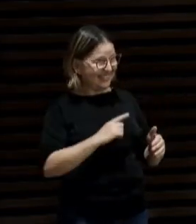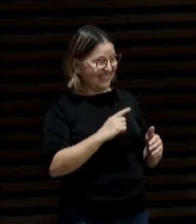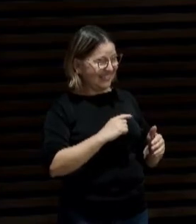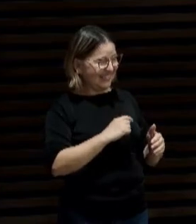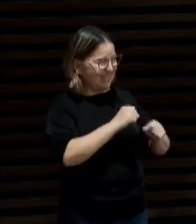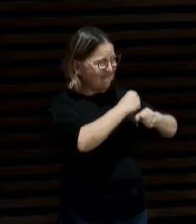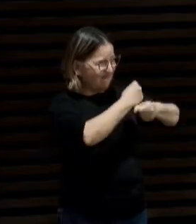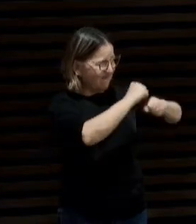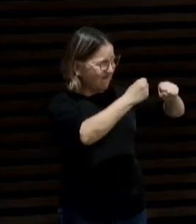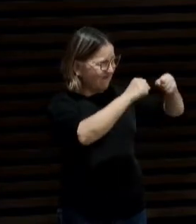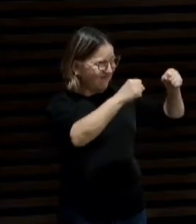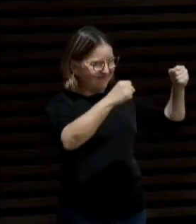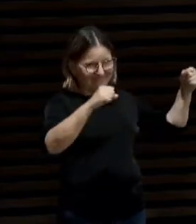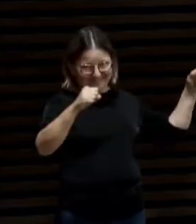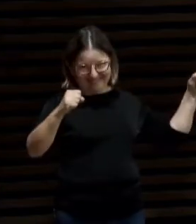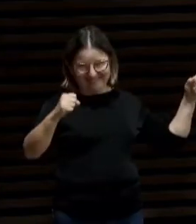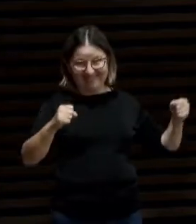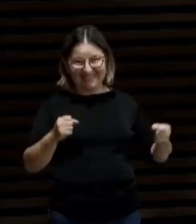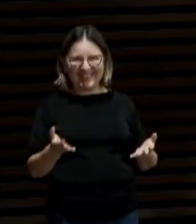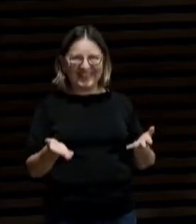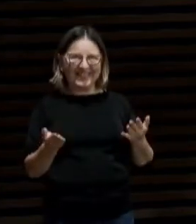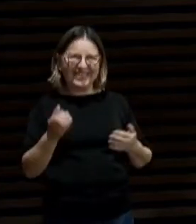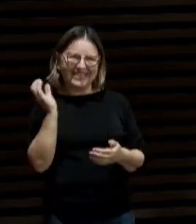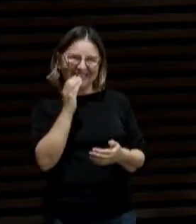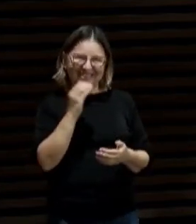Leve e momentânea tribulação.